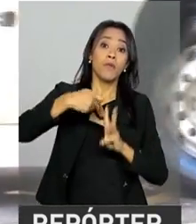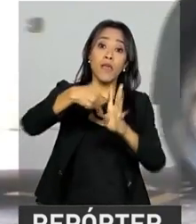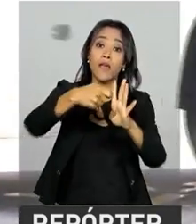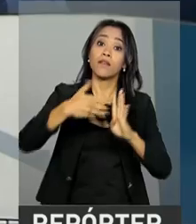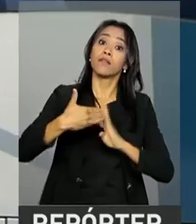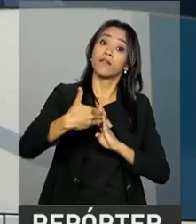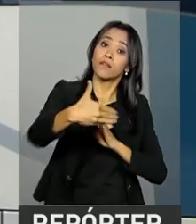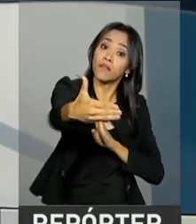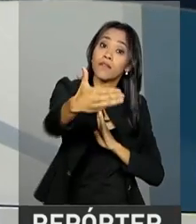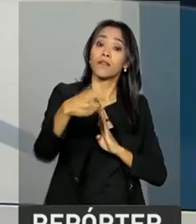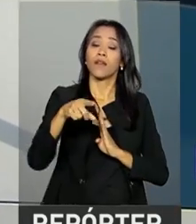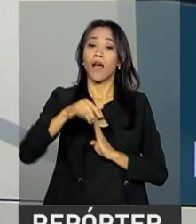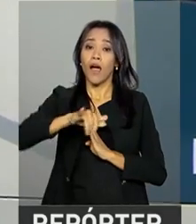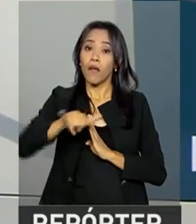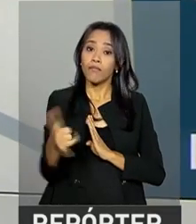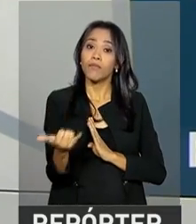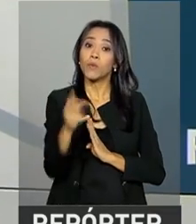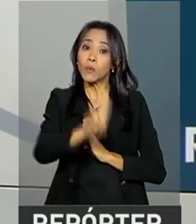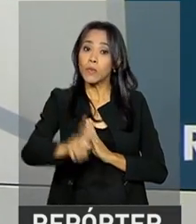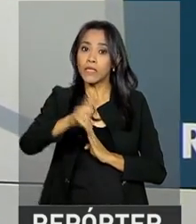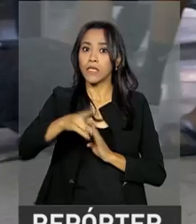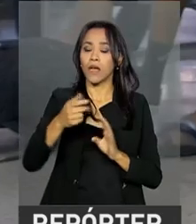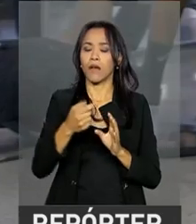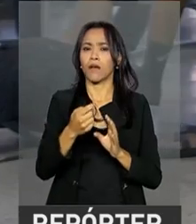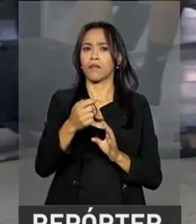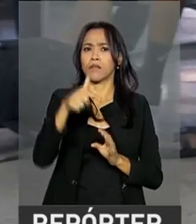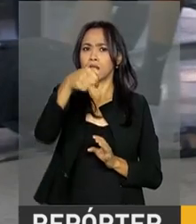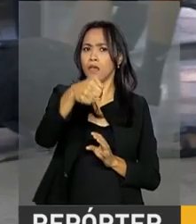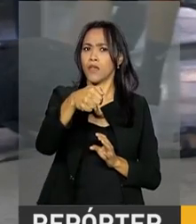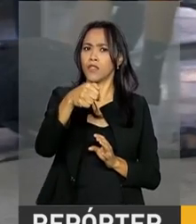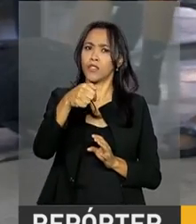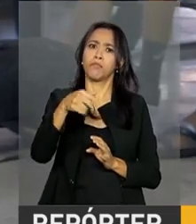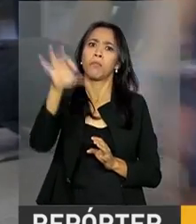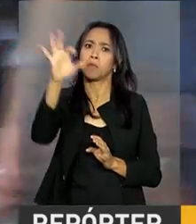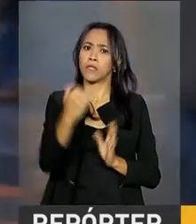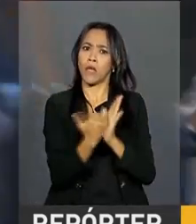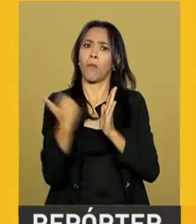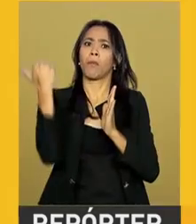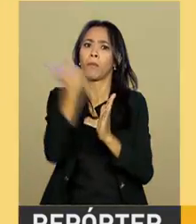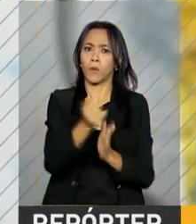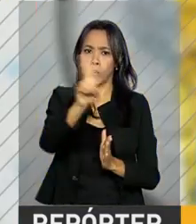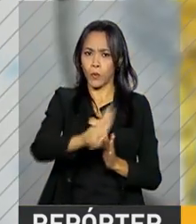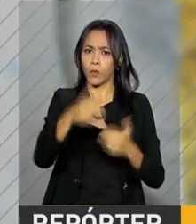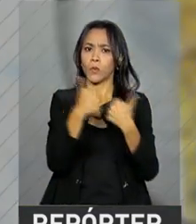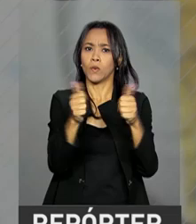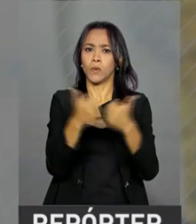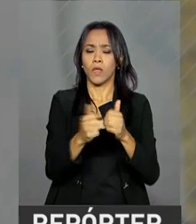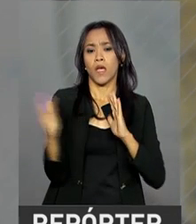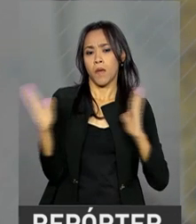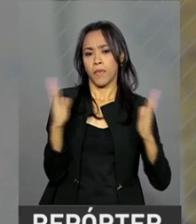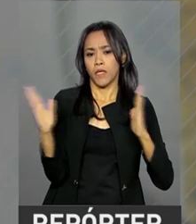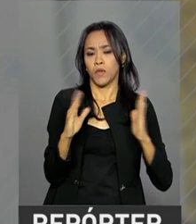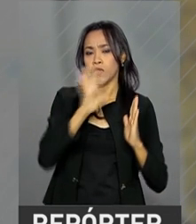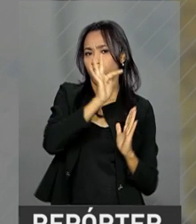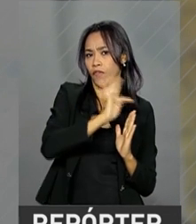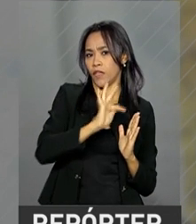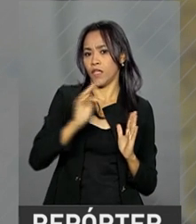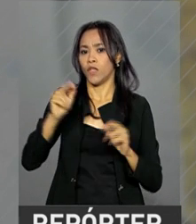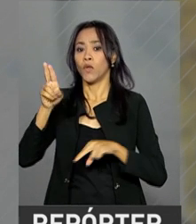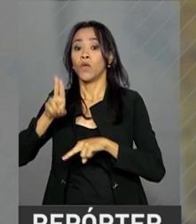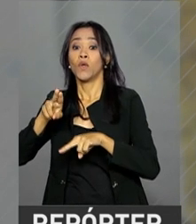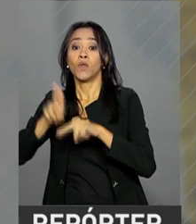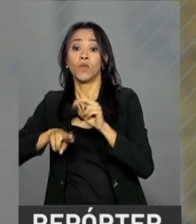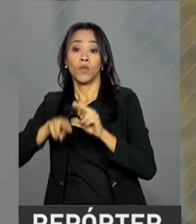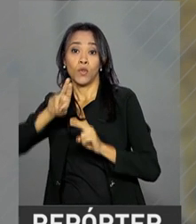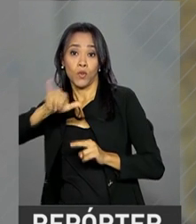de viajar por este tipo de transporte cresceu quase 7 pontos percentuais. Entre fevereiro e julho, quase